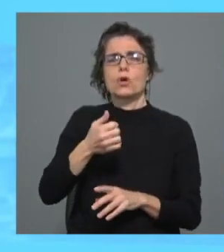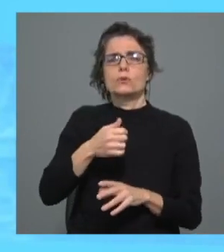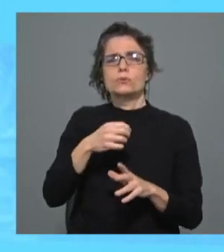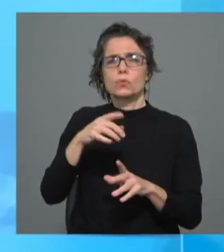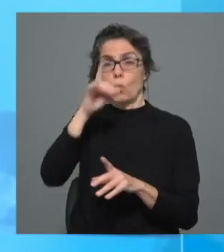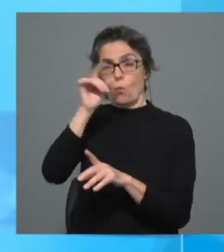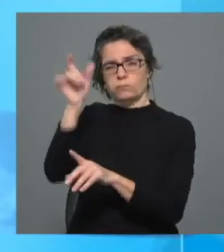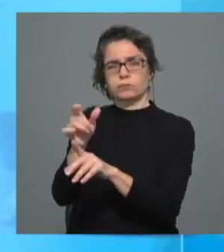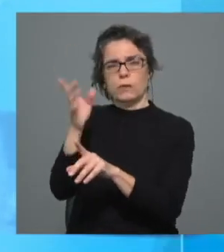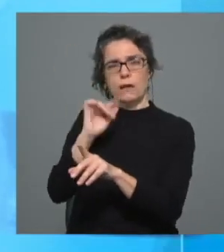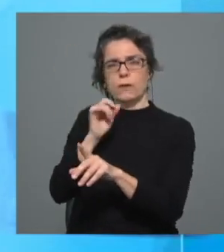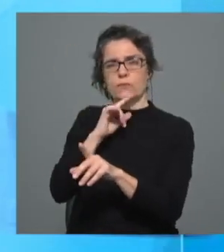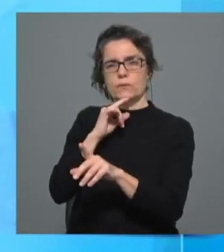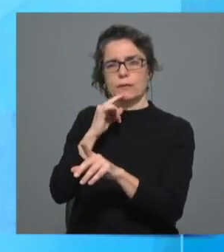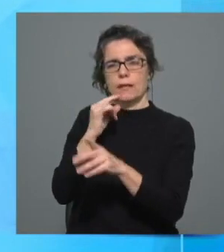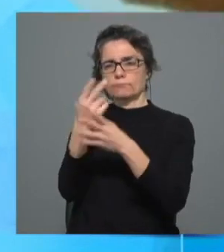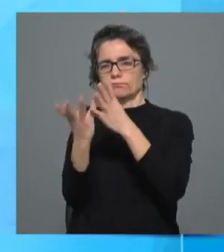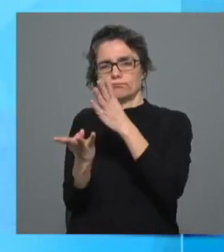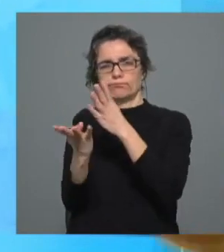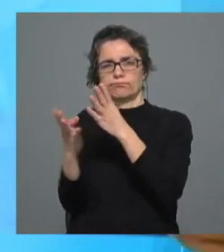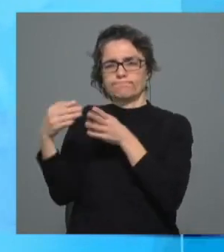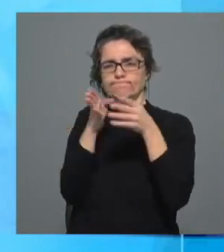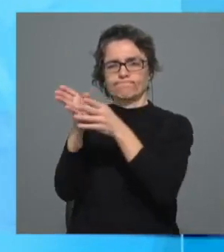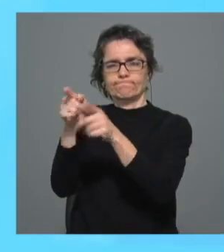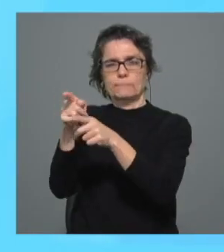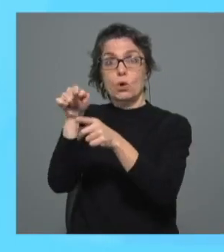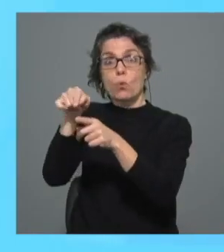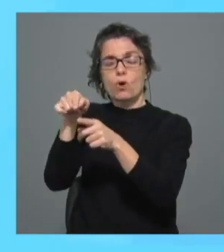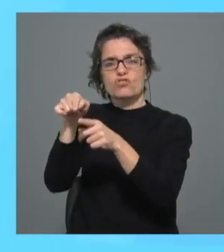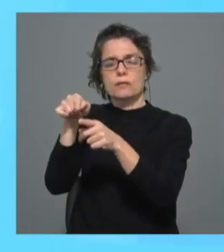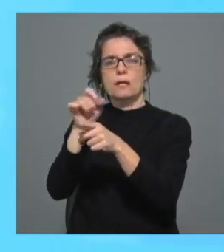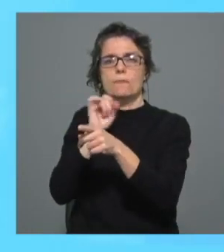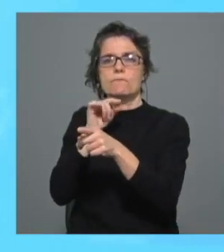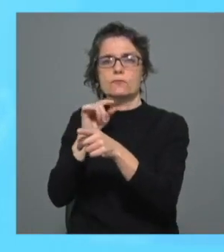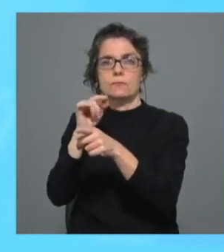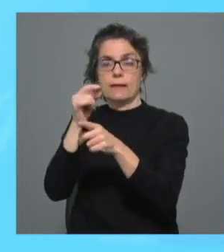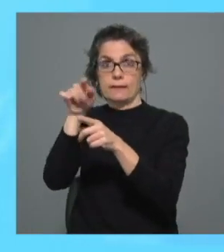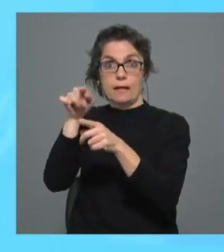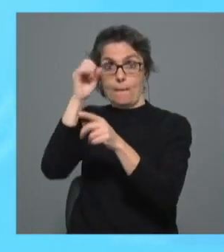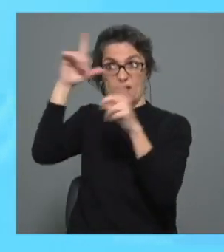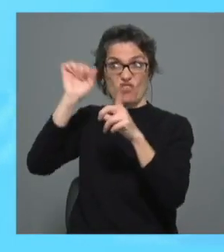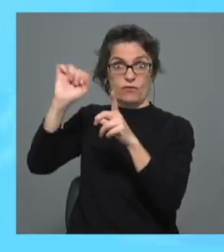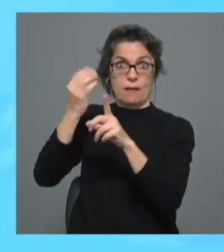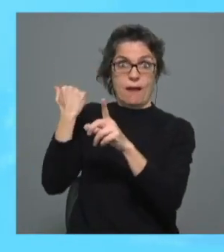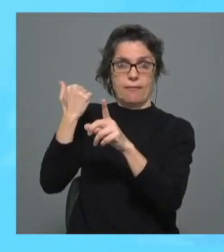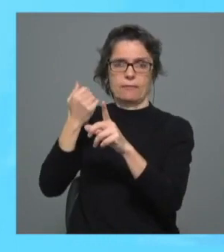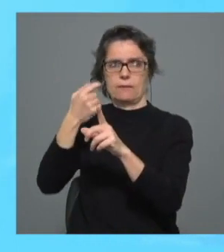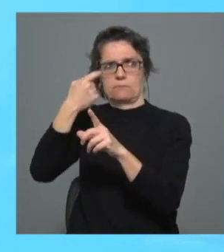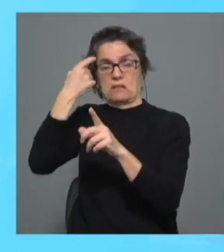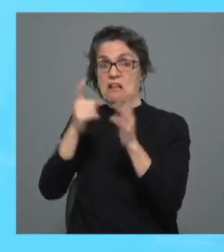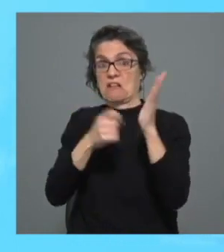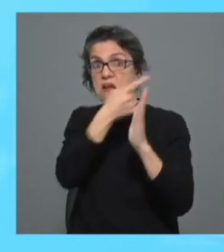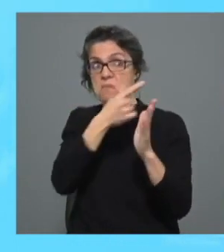Mas tudo aquilo que era então labirintos, hoje são bumerangues. Ele imaginou que os Estados Unidos não se empenhavam, os